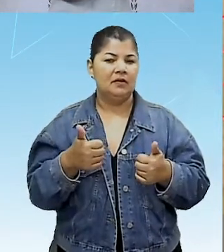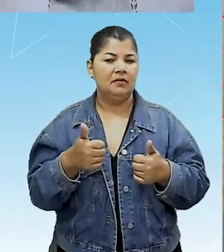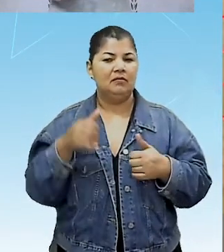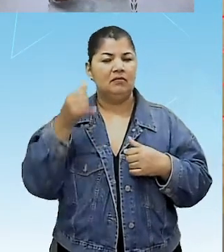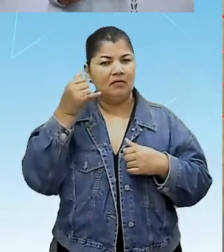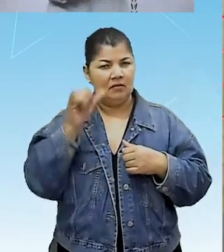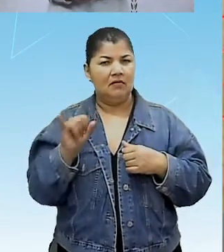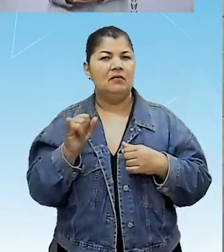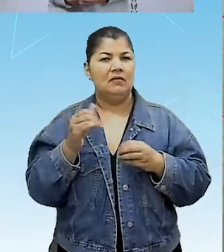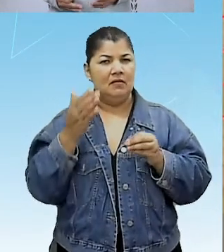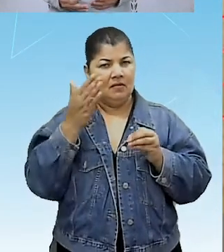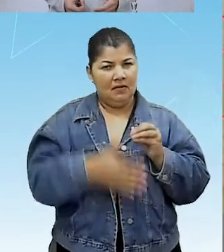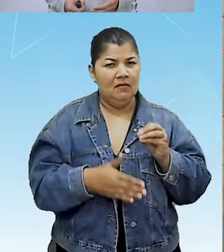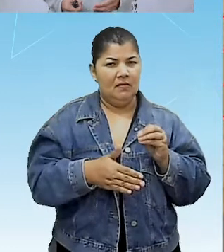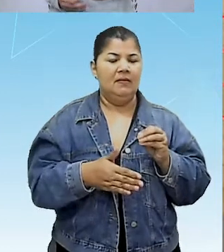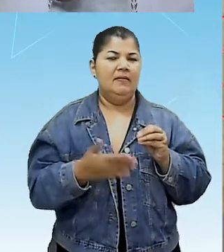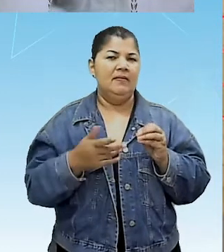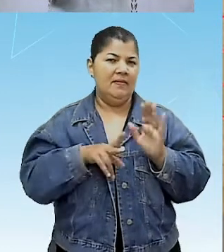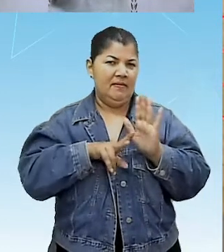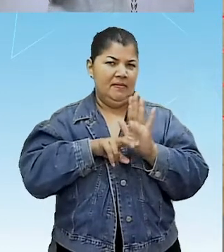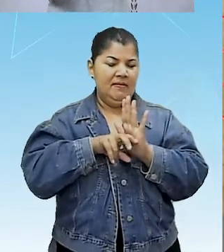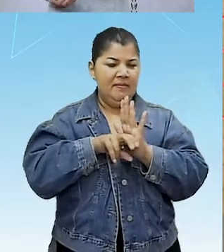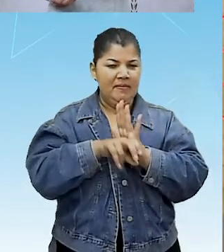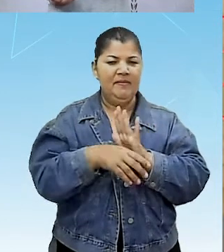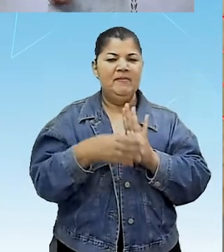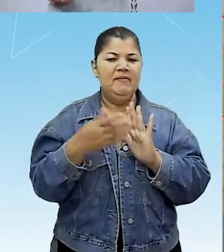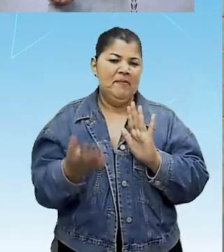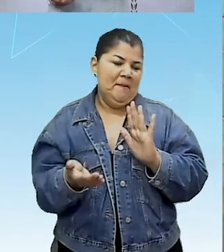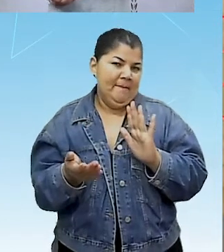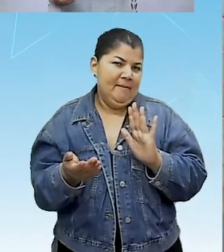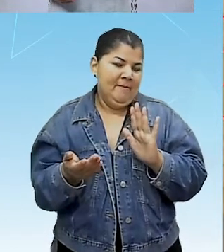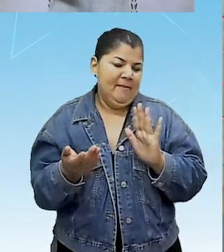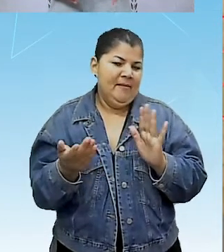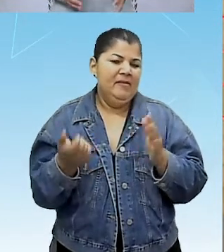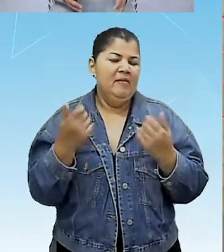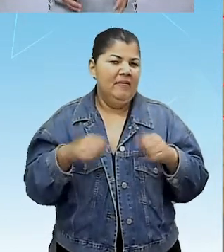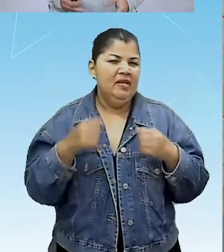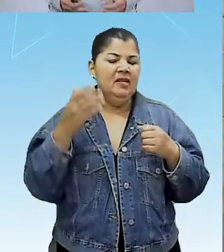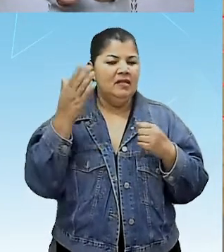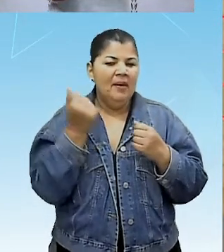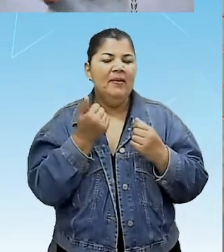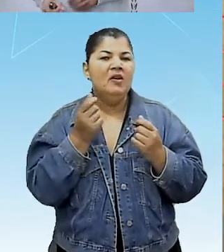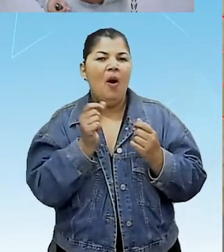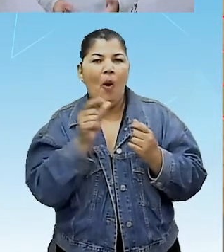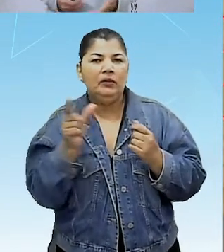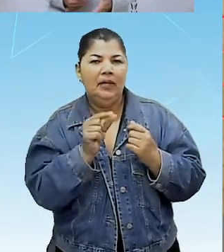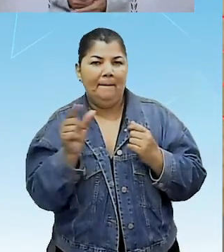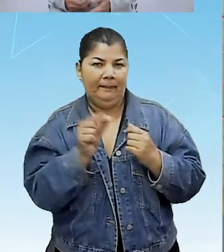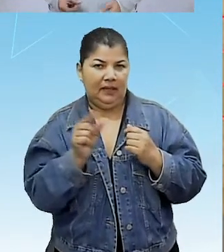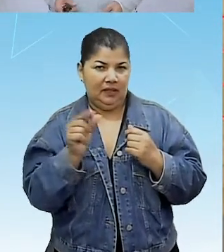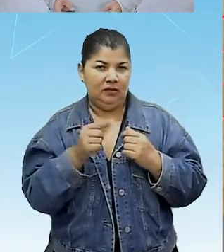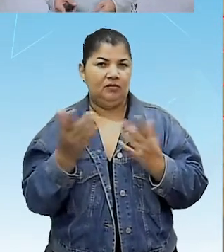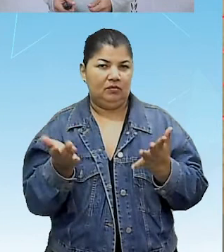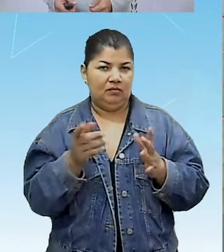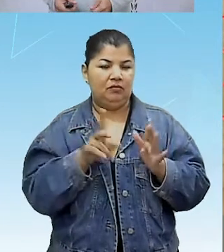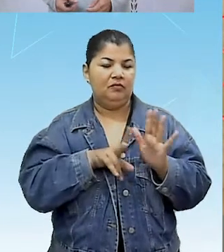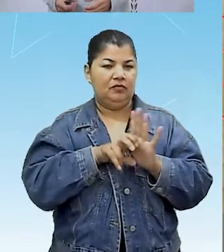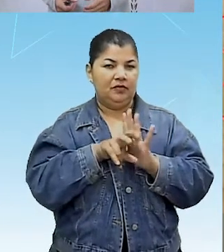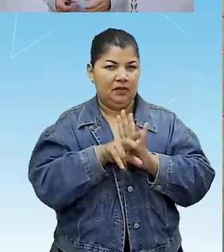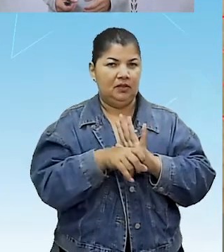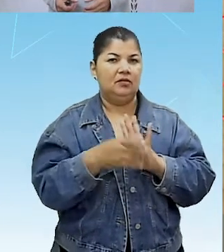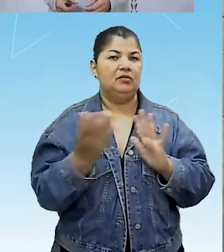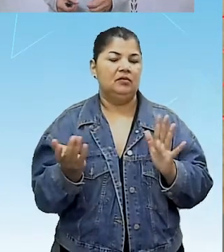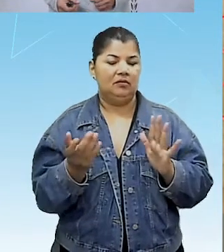evita, bloqueia a passagem desse vírus, e eu só posso saber disso, né? Tendo a ideia de qual é o tamanho desse vírus para